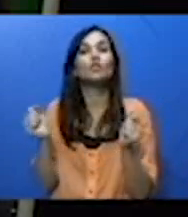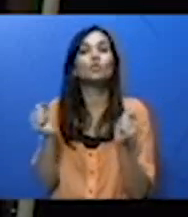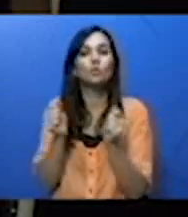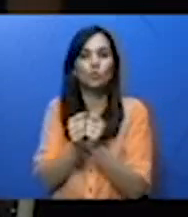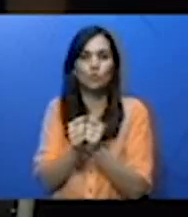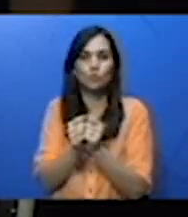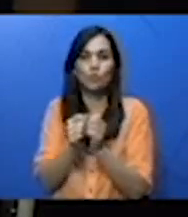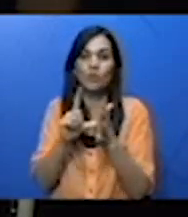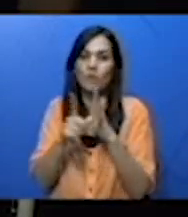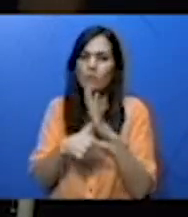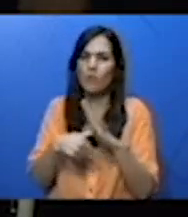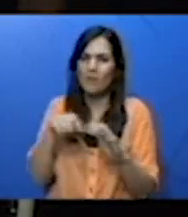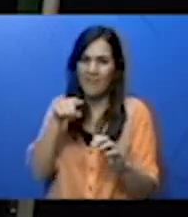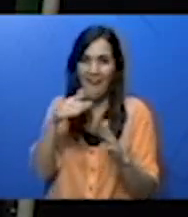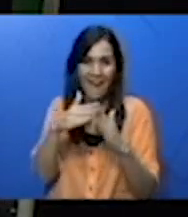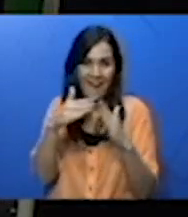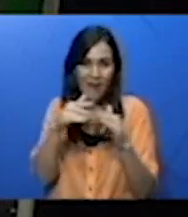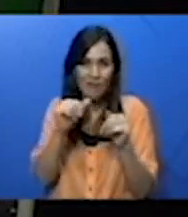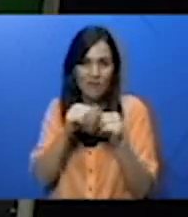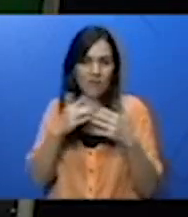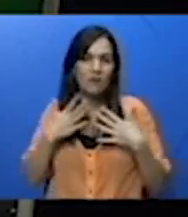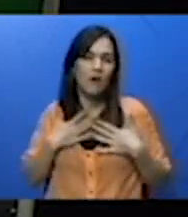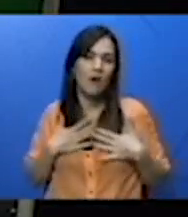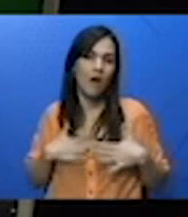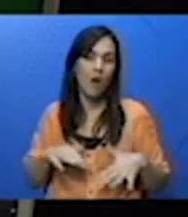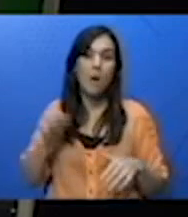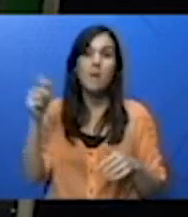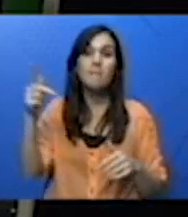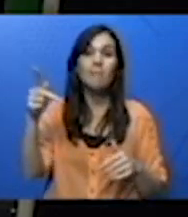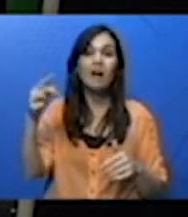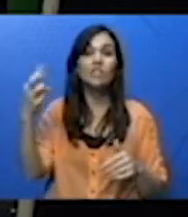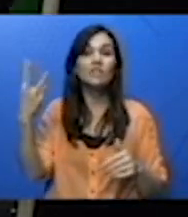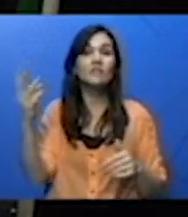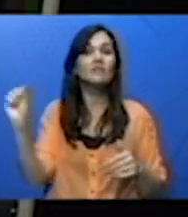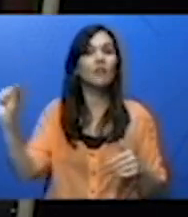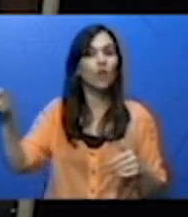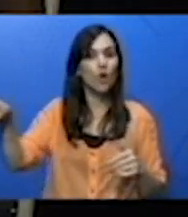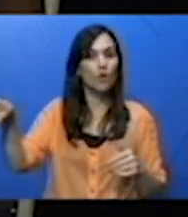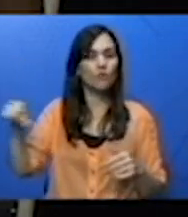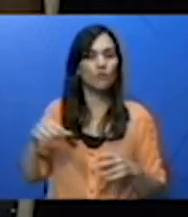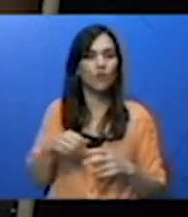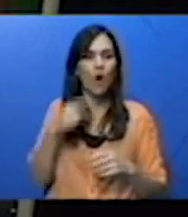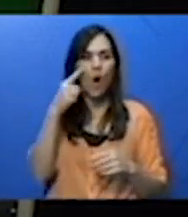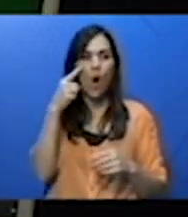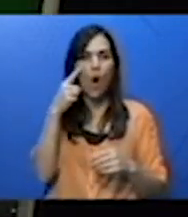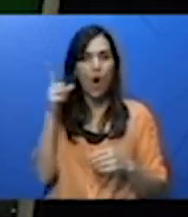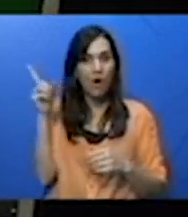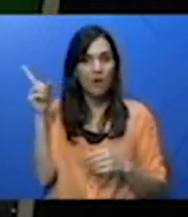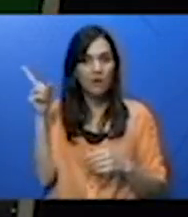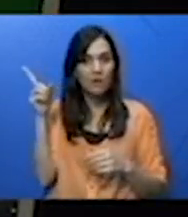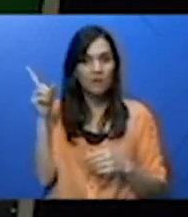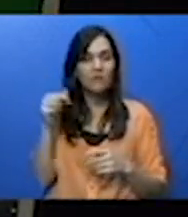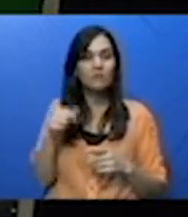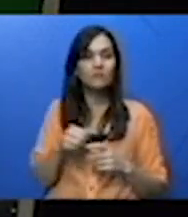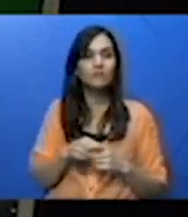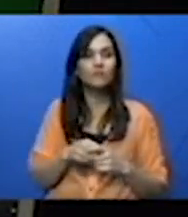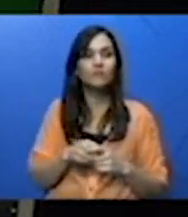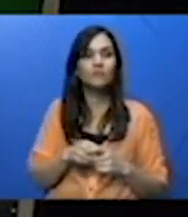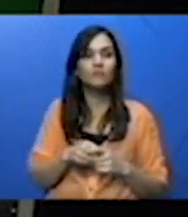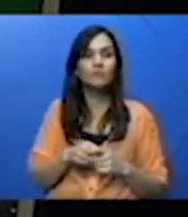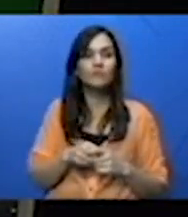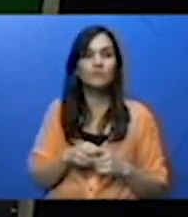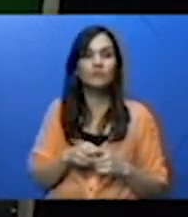fazer com calma. Página 39 ainda. Então, olha só, o que apareceu aqui foi encrenqueira,